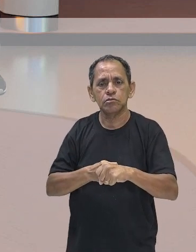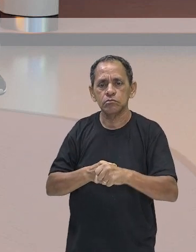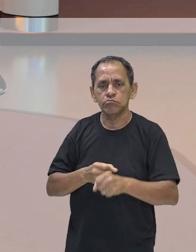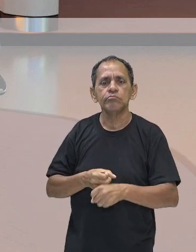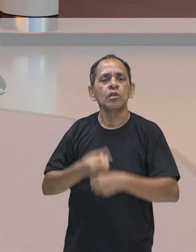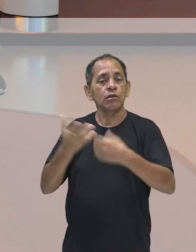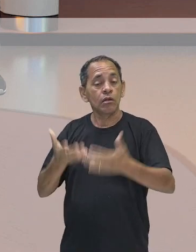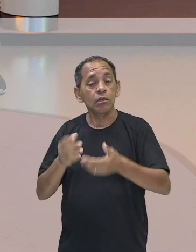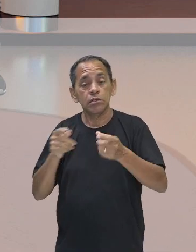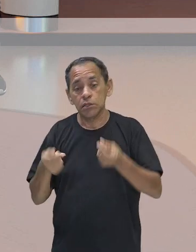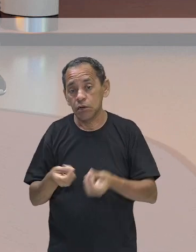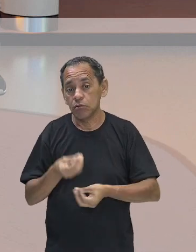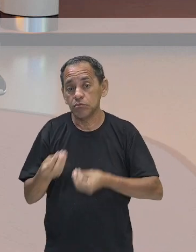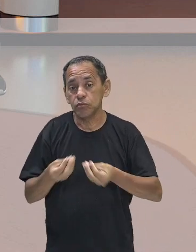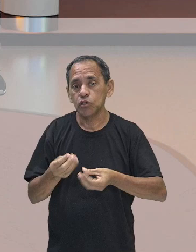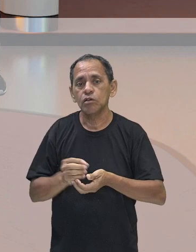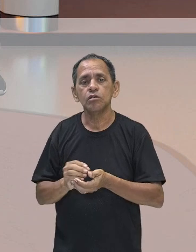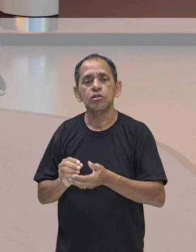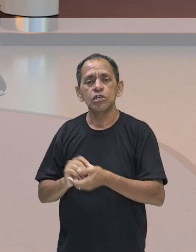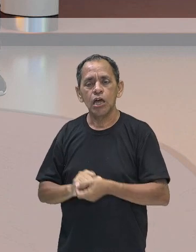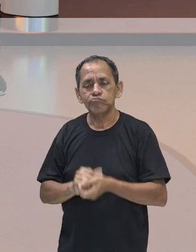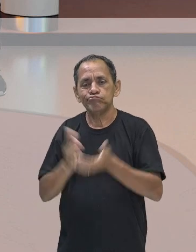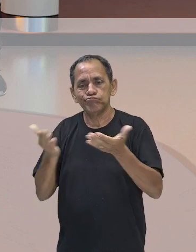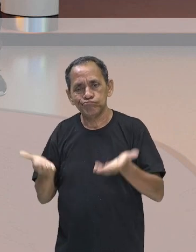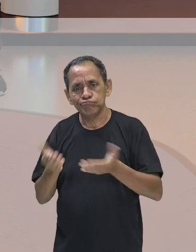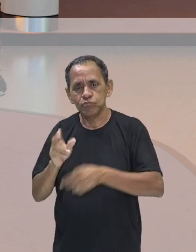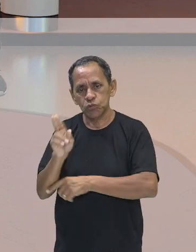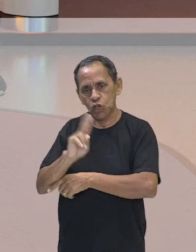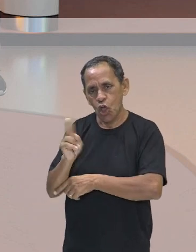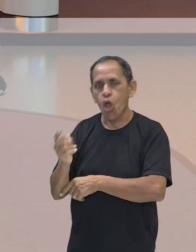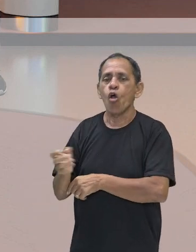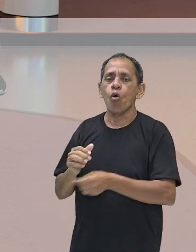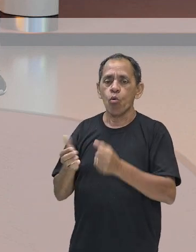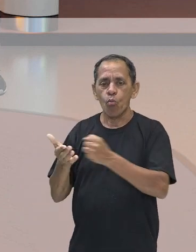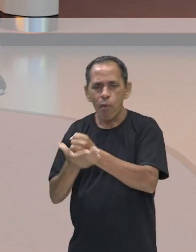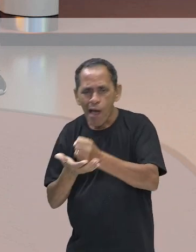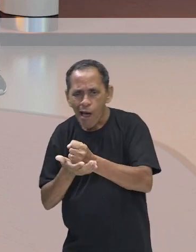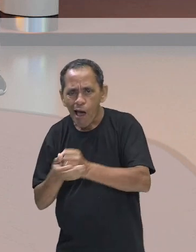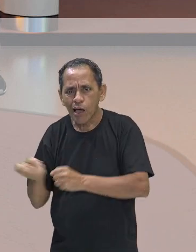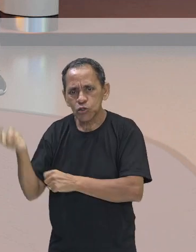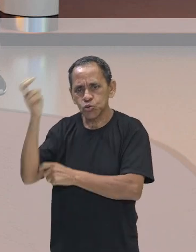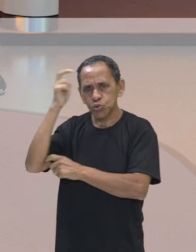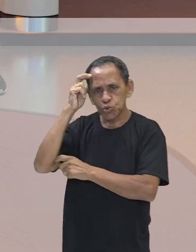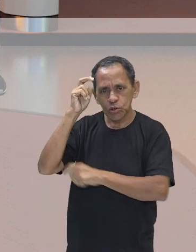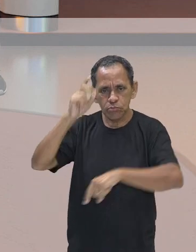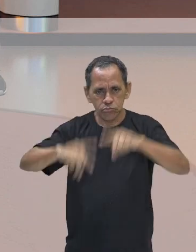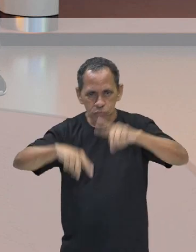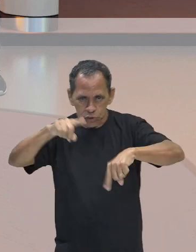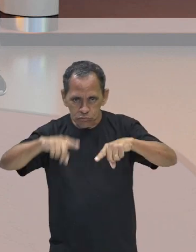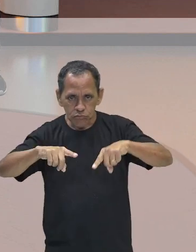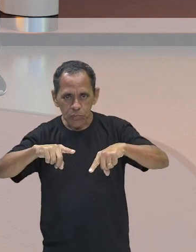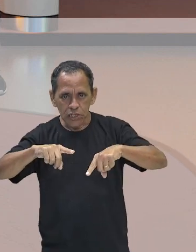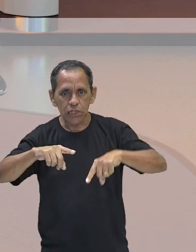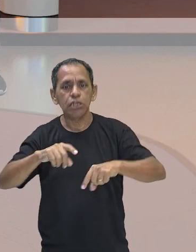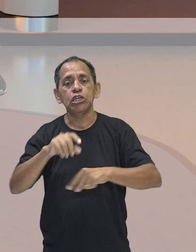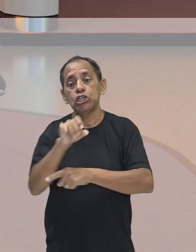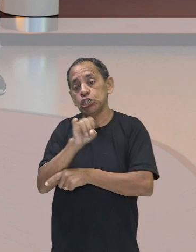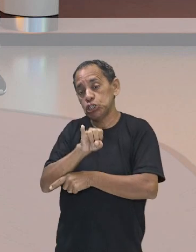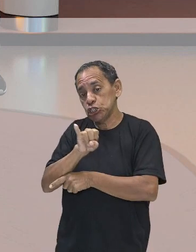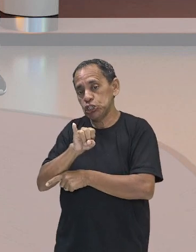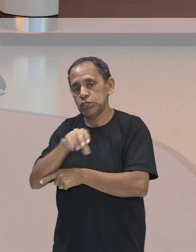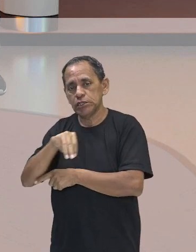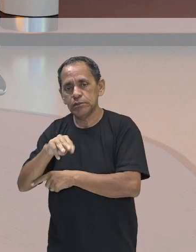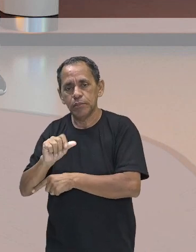não é concreto, a gente chama de fonte da cultura imaterial. Como, por exemplo, a cultura, tá, gente?